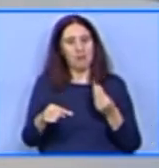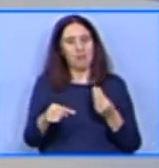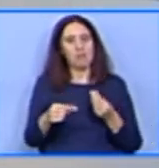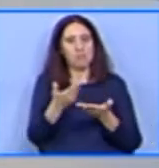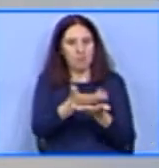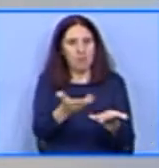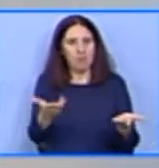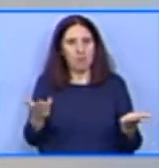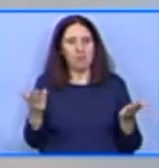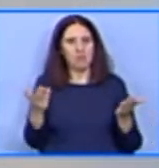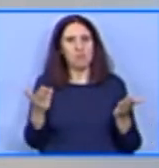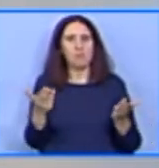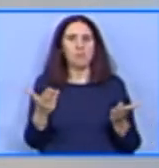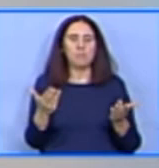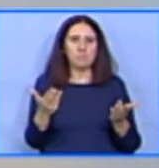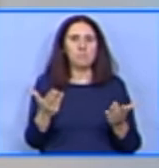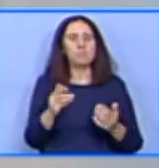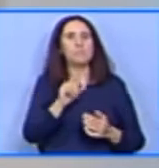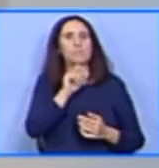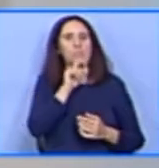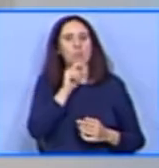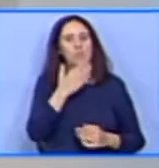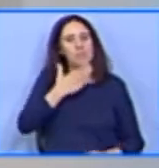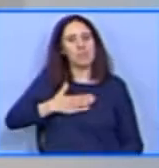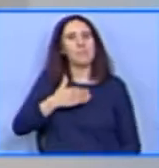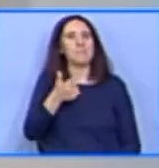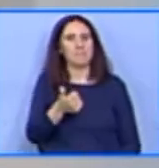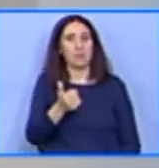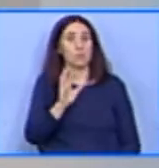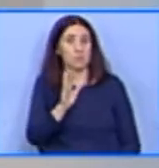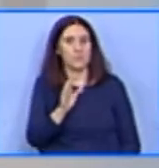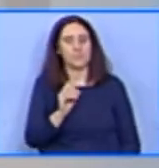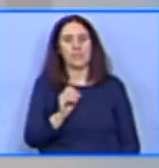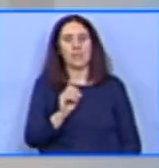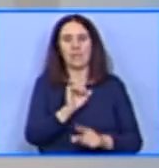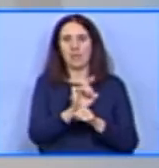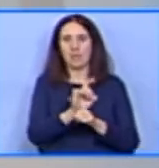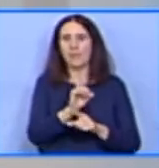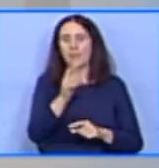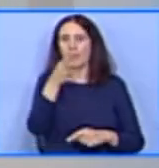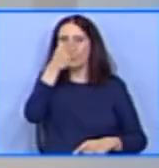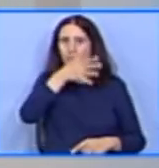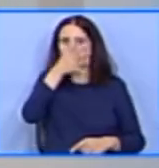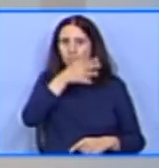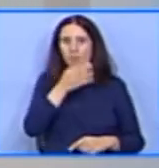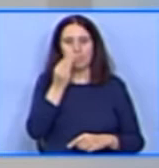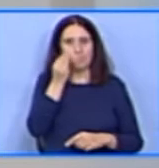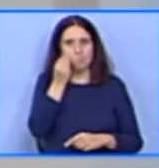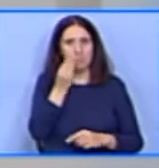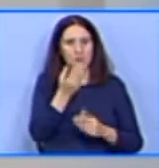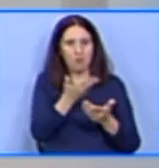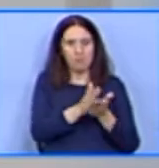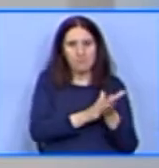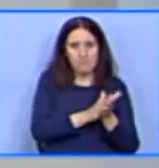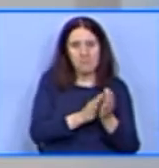podem fazer muito bem. Ou seja, podem ajudar a que ao cultivo do lazer corpóreo se